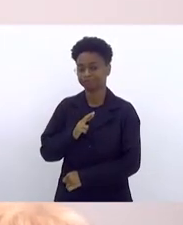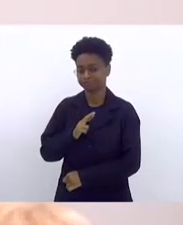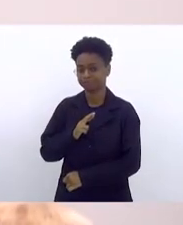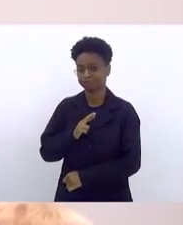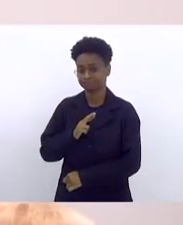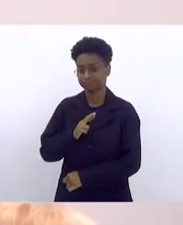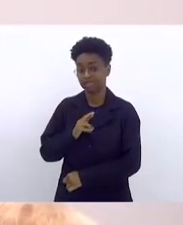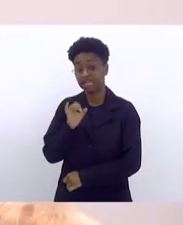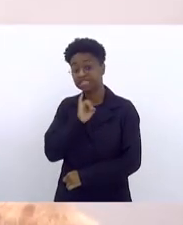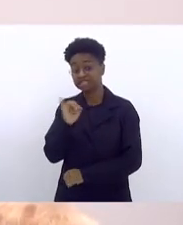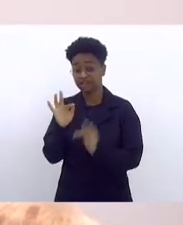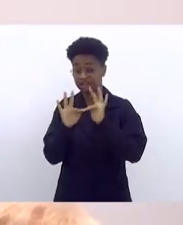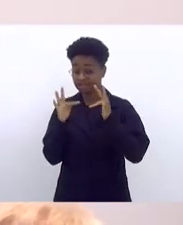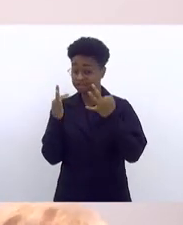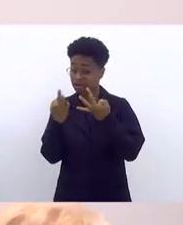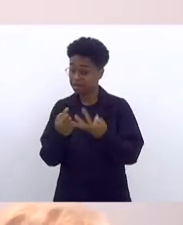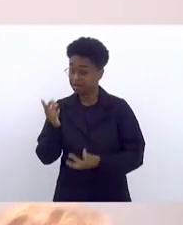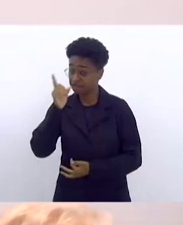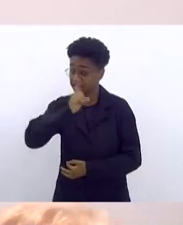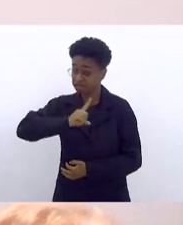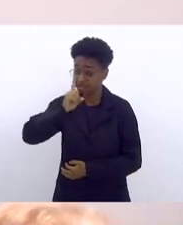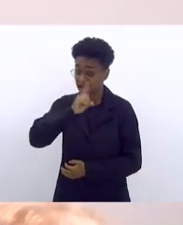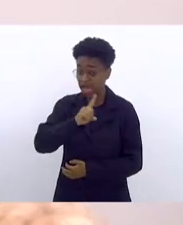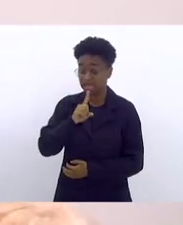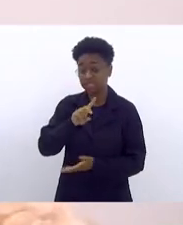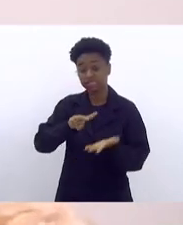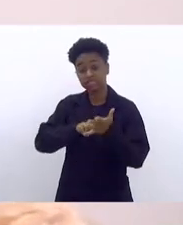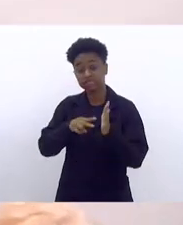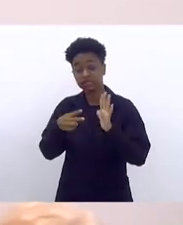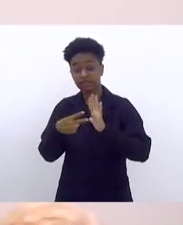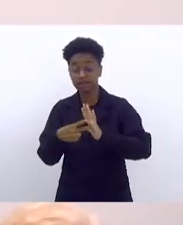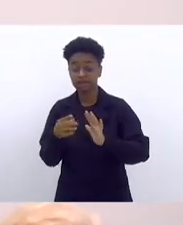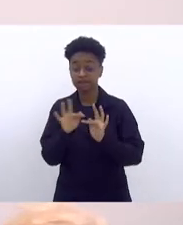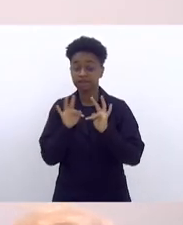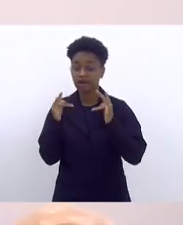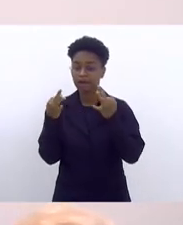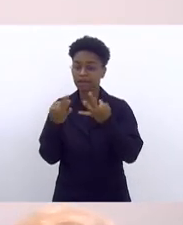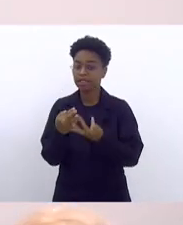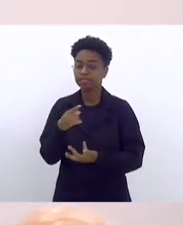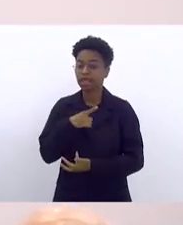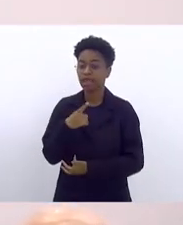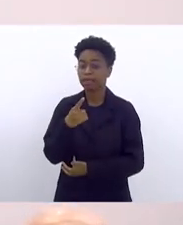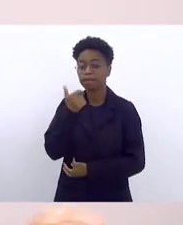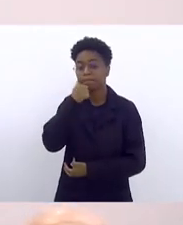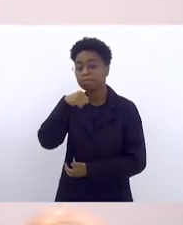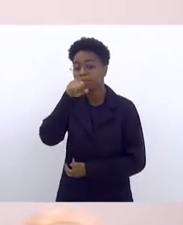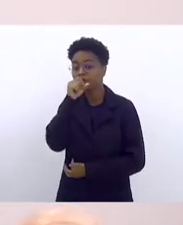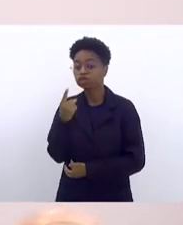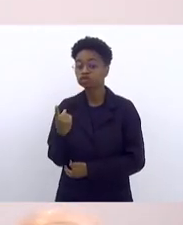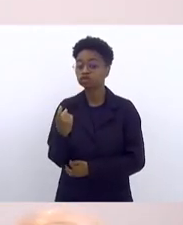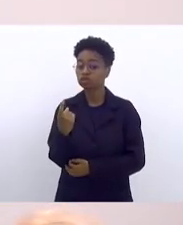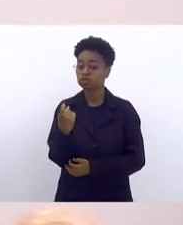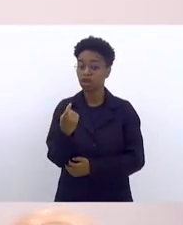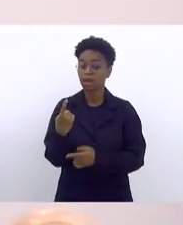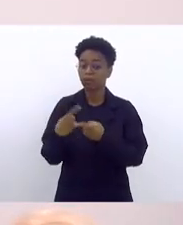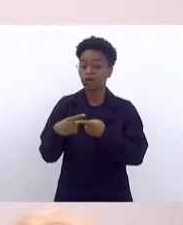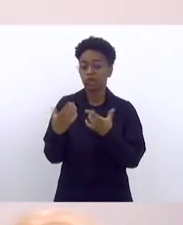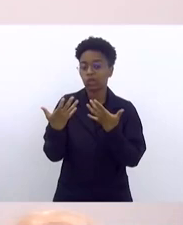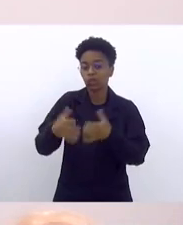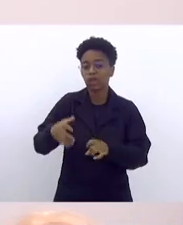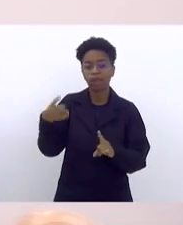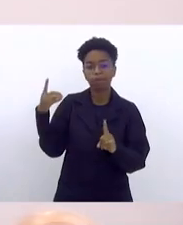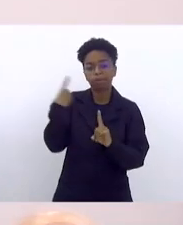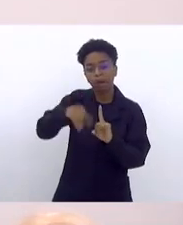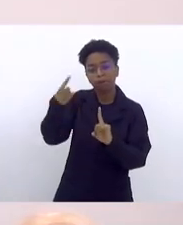se uma família desajustada é uma família em que nós temos uma mãe solo porque se recusou a apanhar do